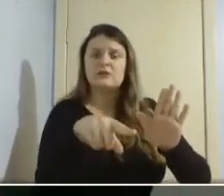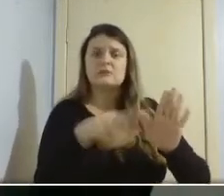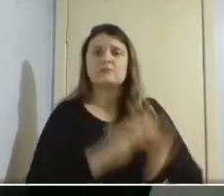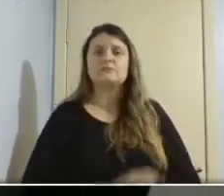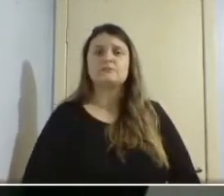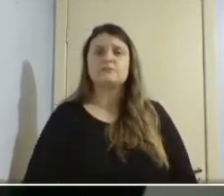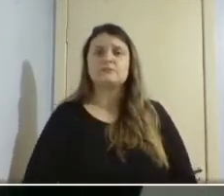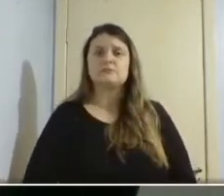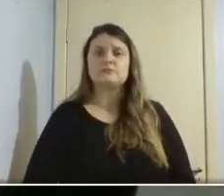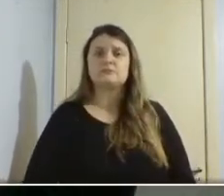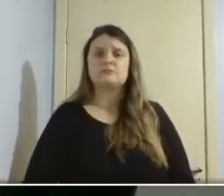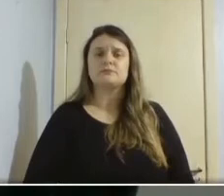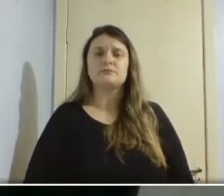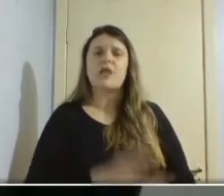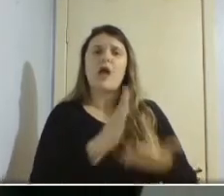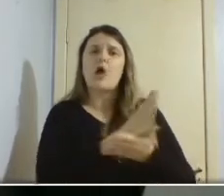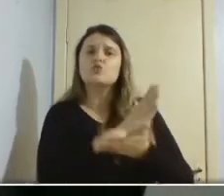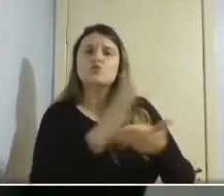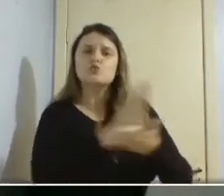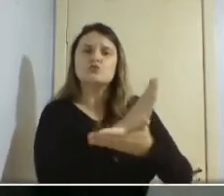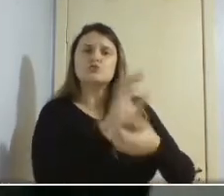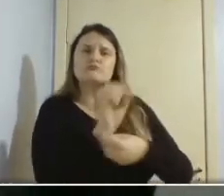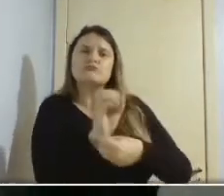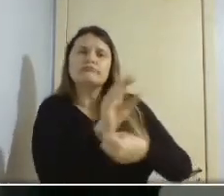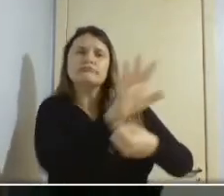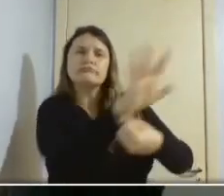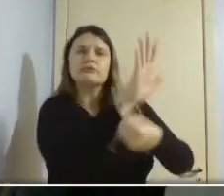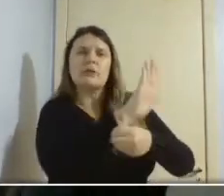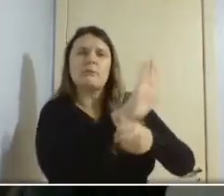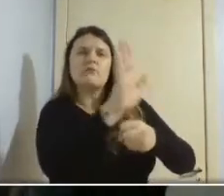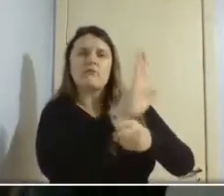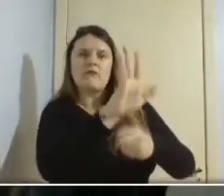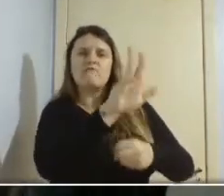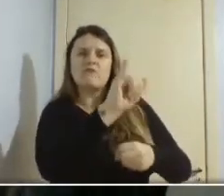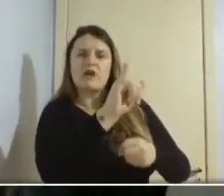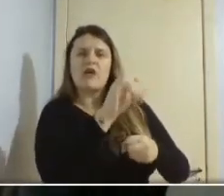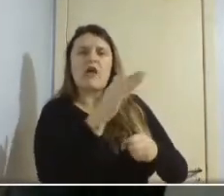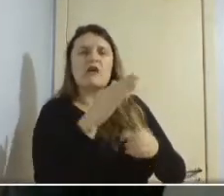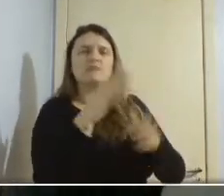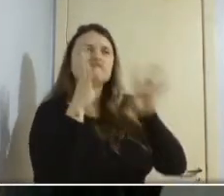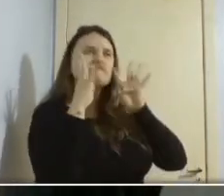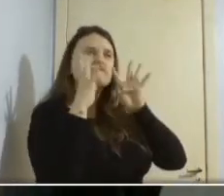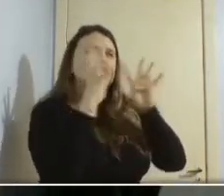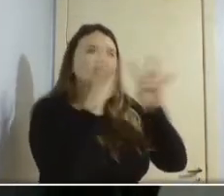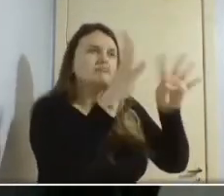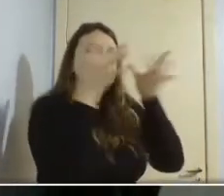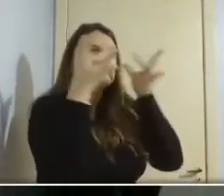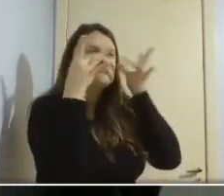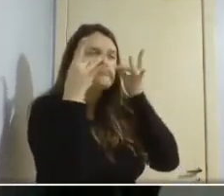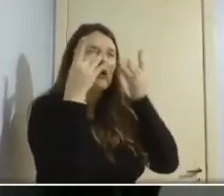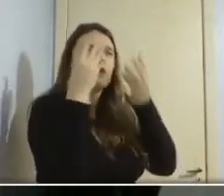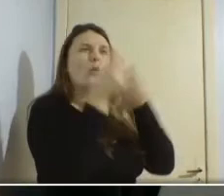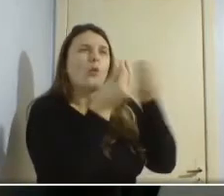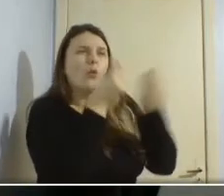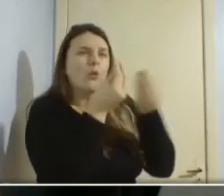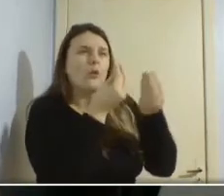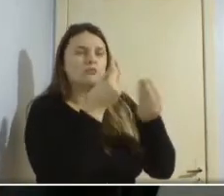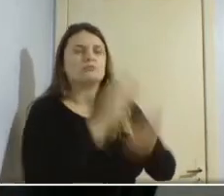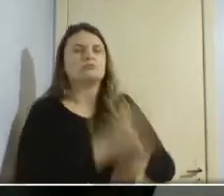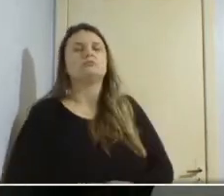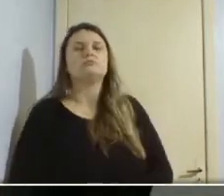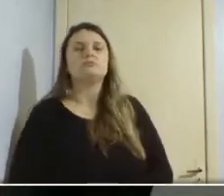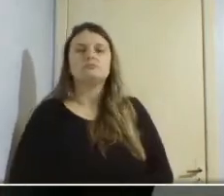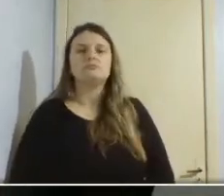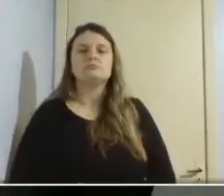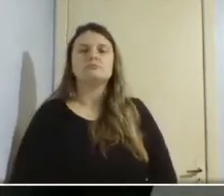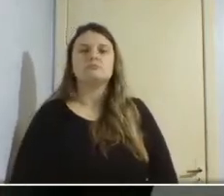alguns slides que poderão nos auxiliar em relação a esse assunto. Então, eu